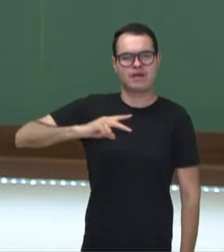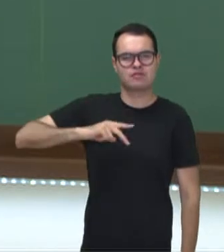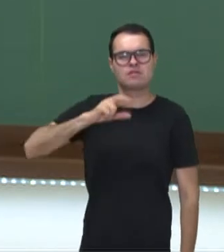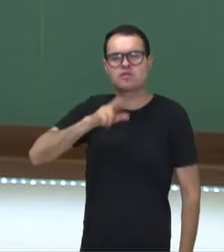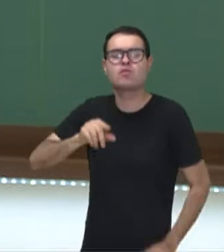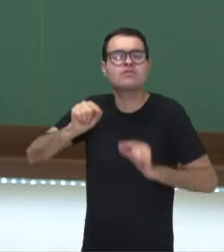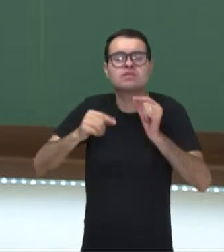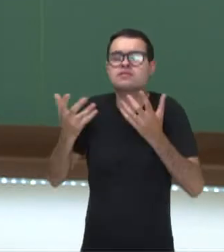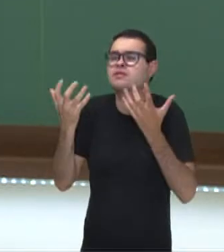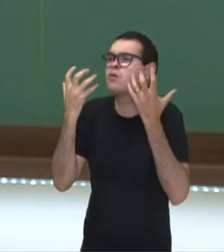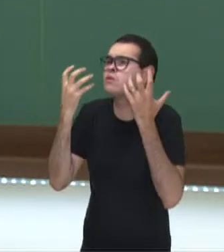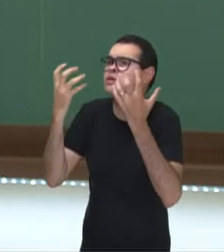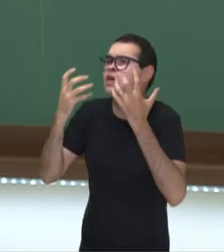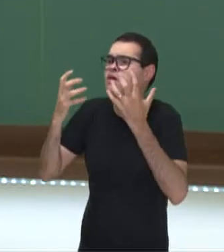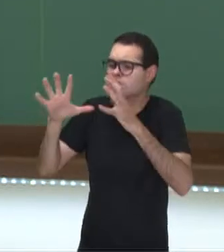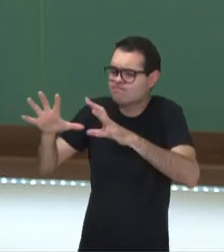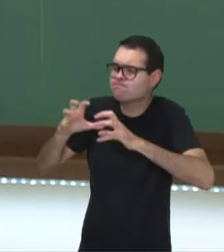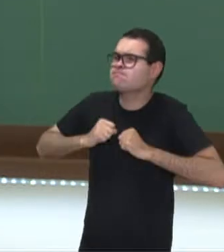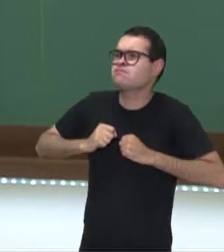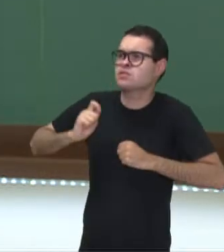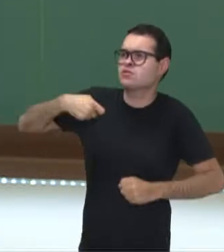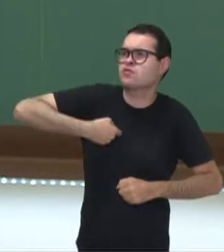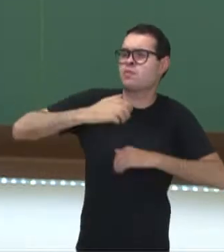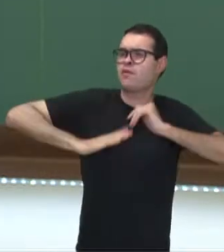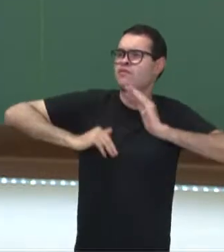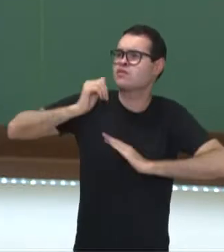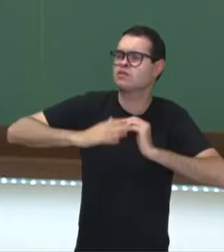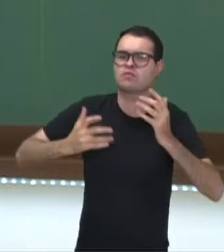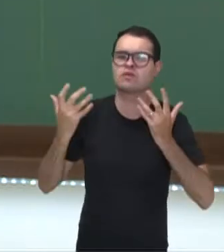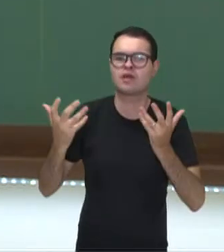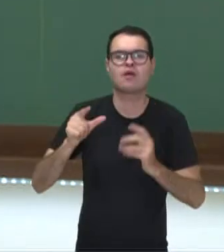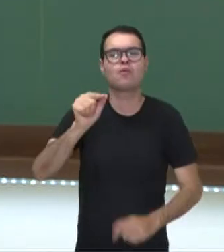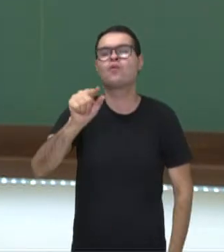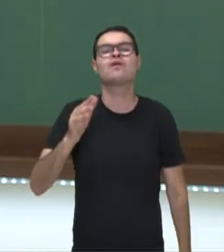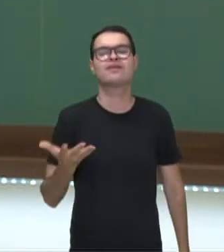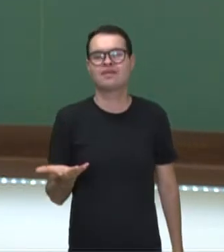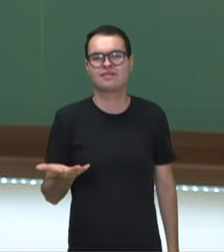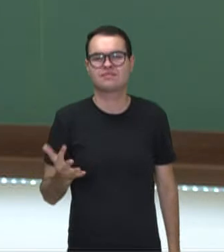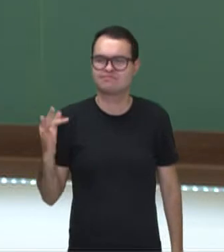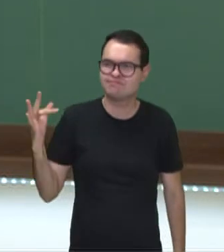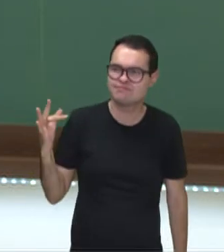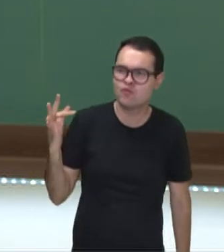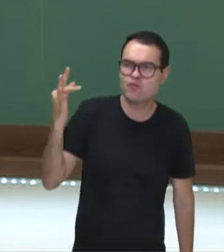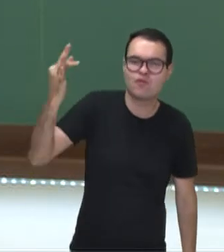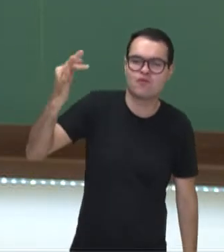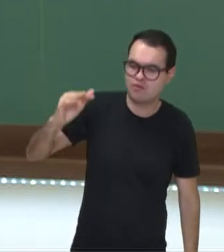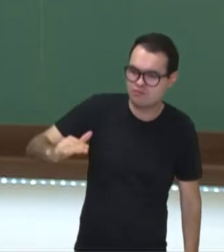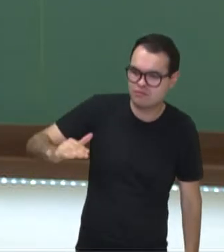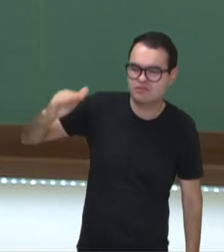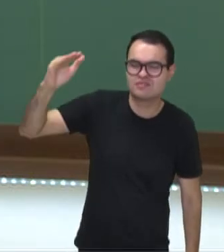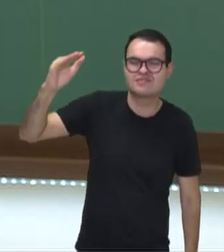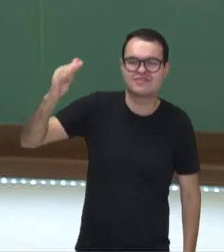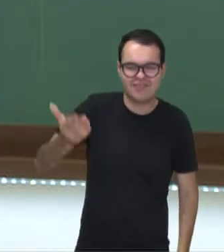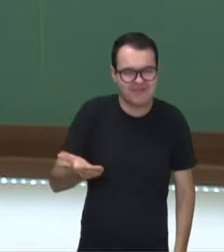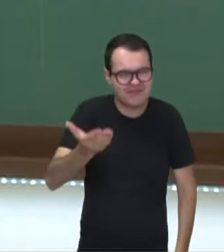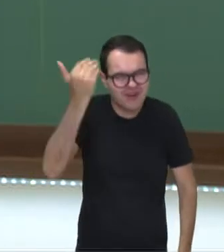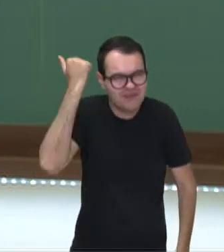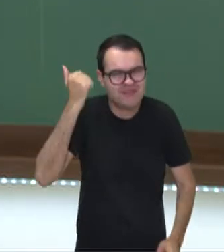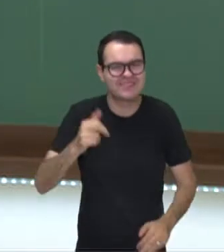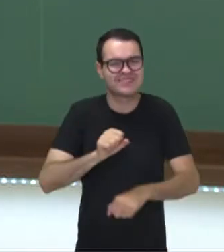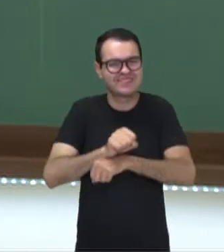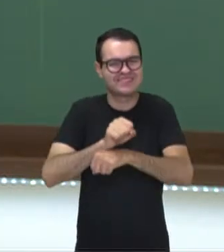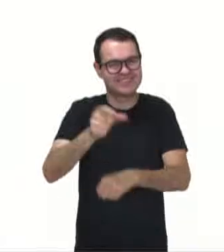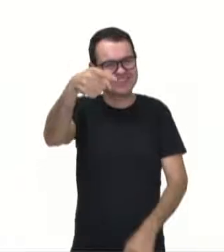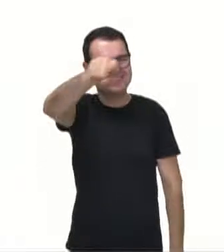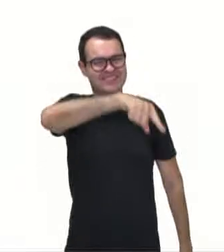O que vocês gostariam de ser quando seja grande? Sim, vamos,